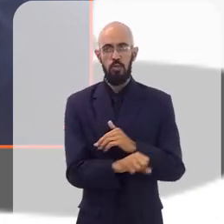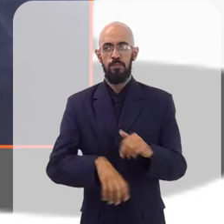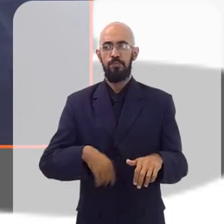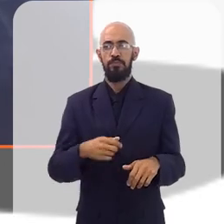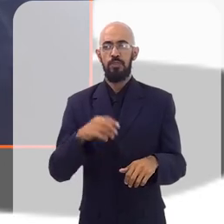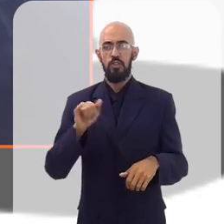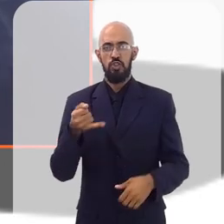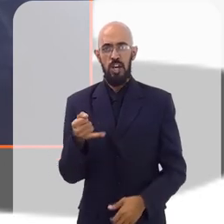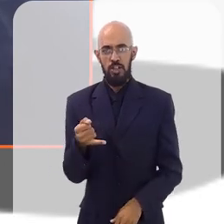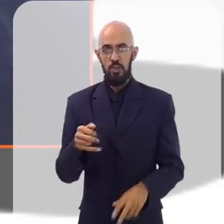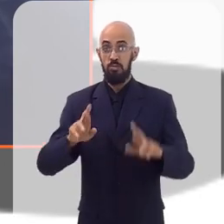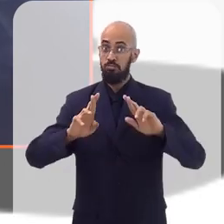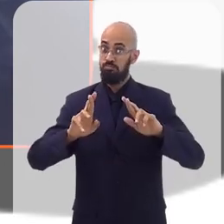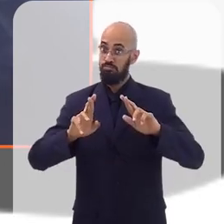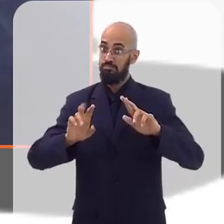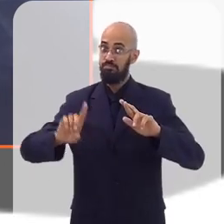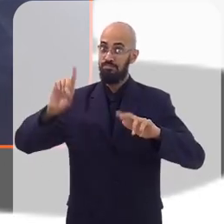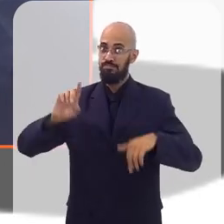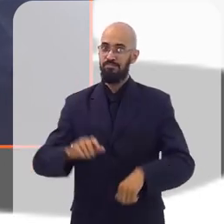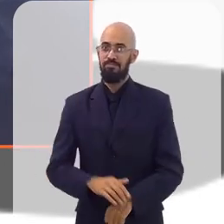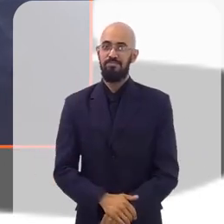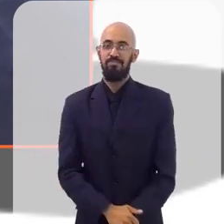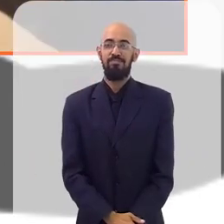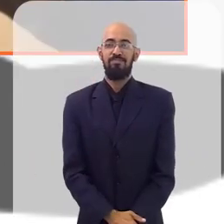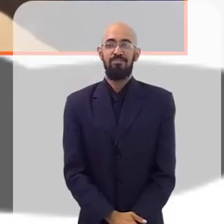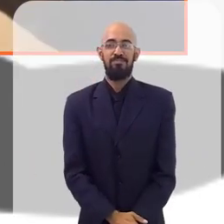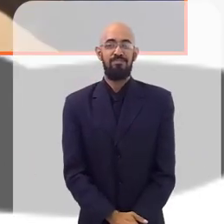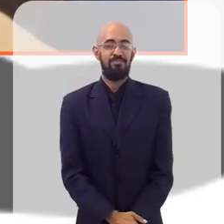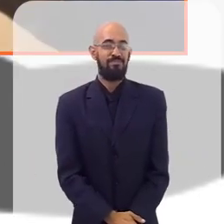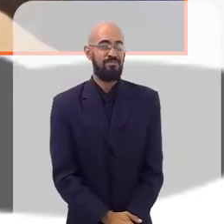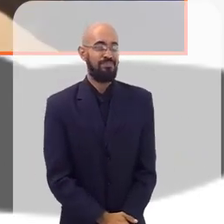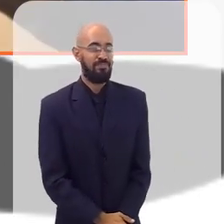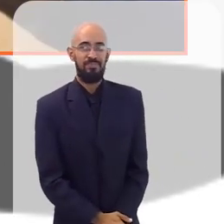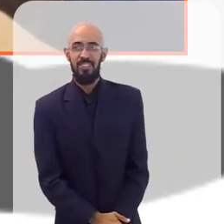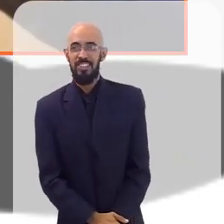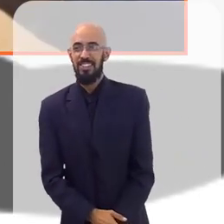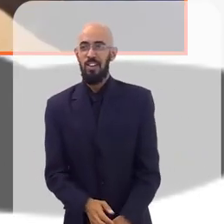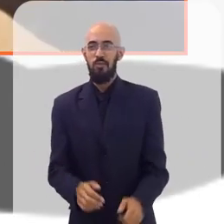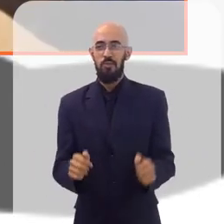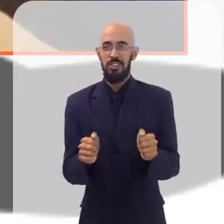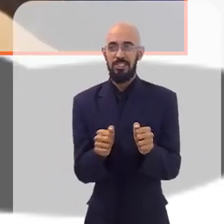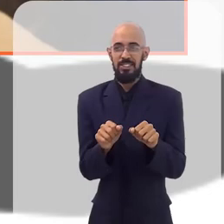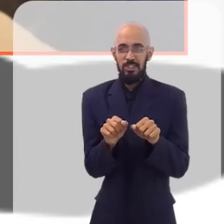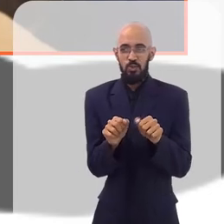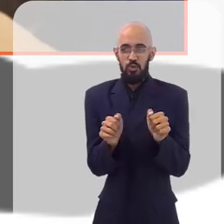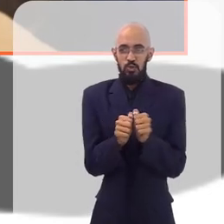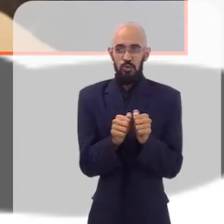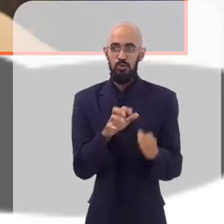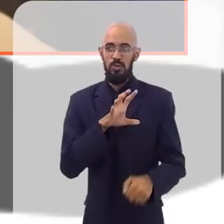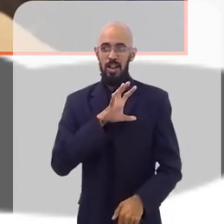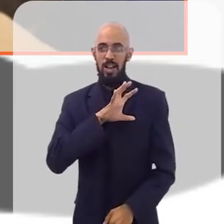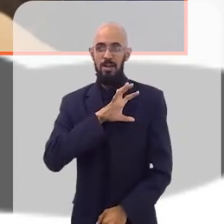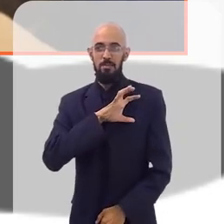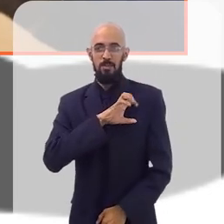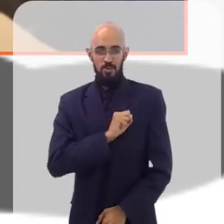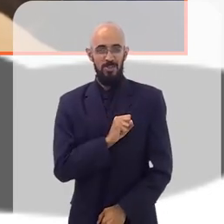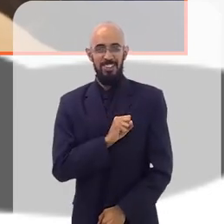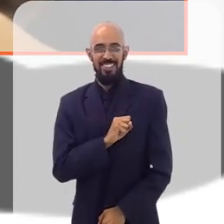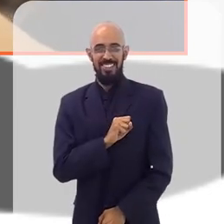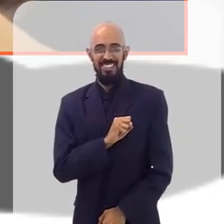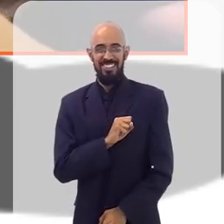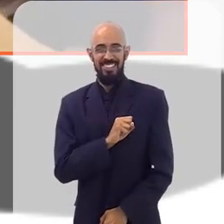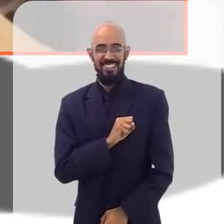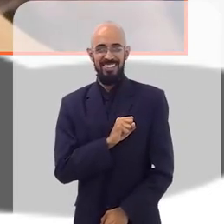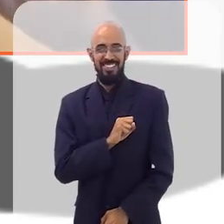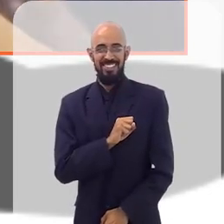do meu mandato e Janeiro se Deus quiser eu sempre com muito vamos fazer junto Deputado Olha só amor